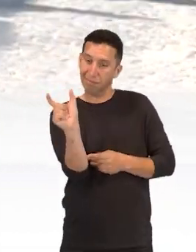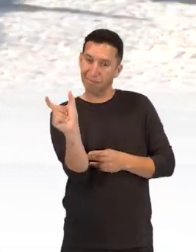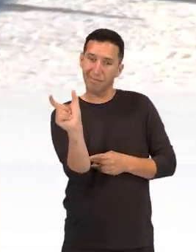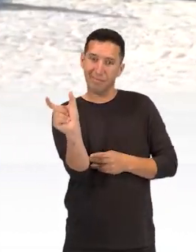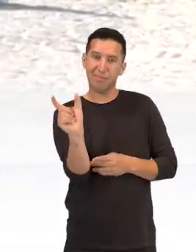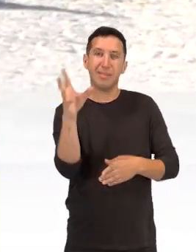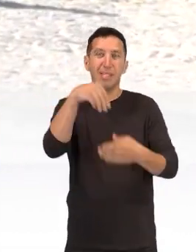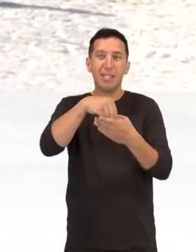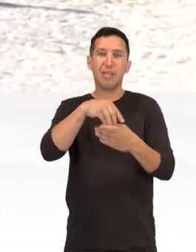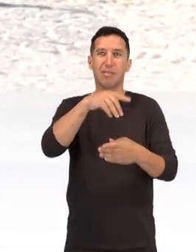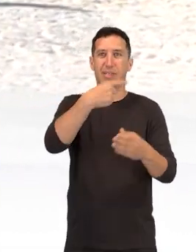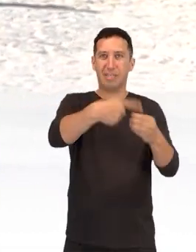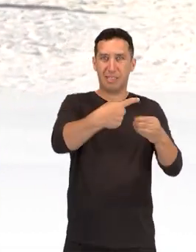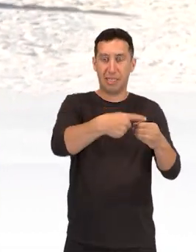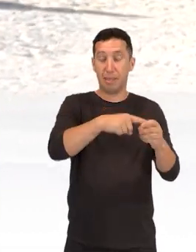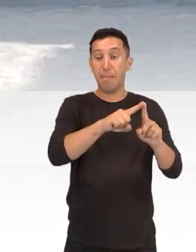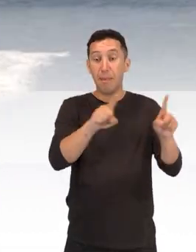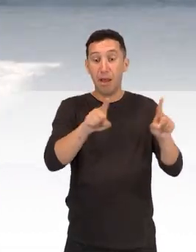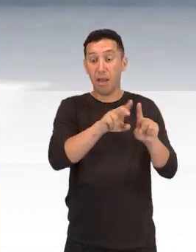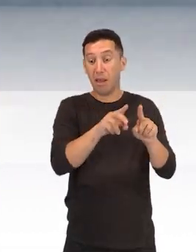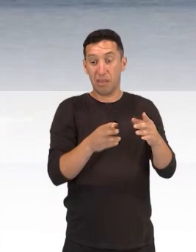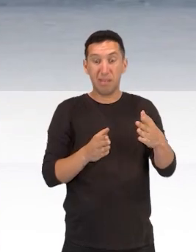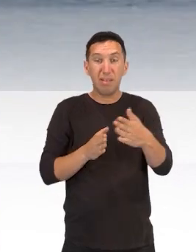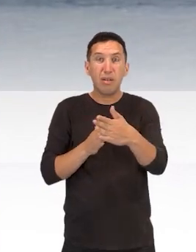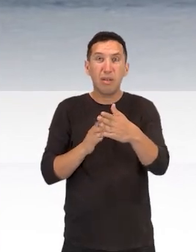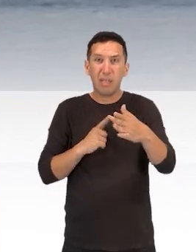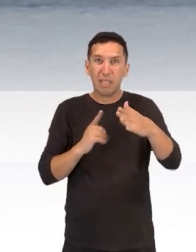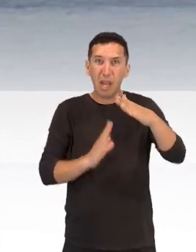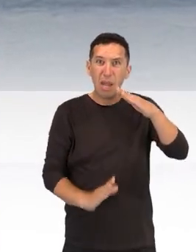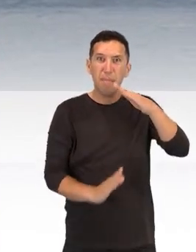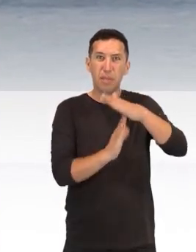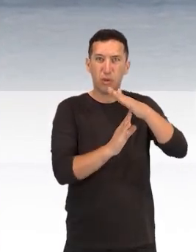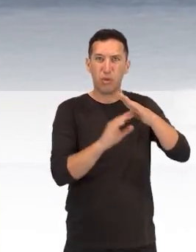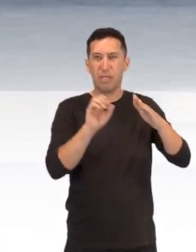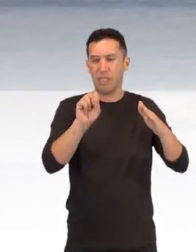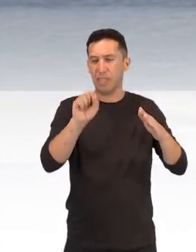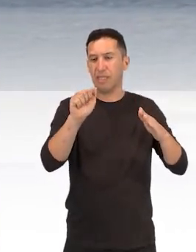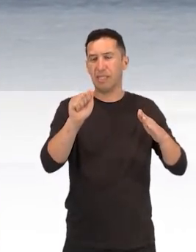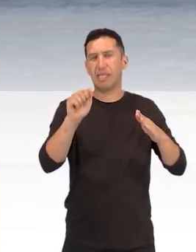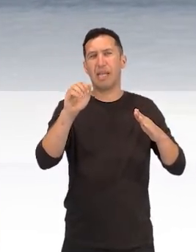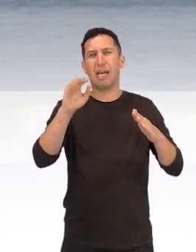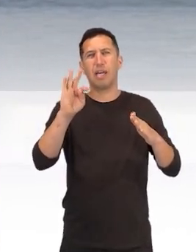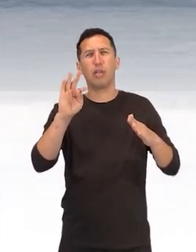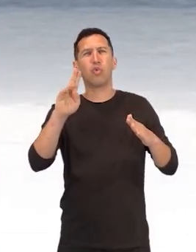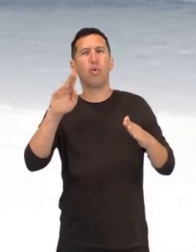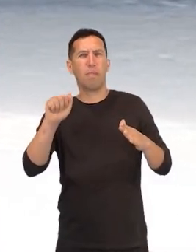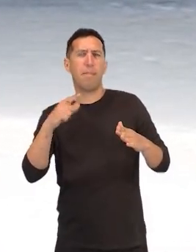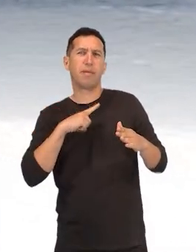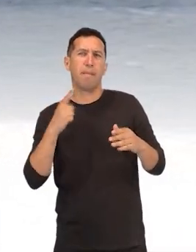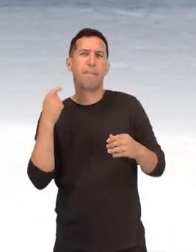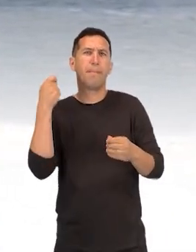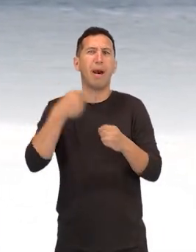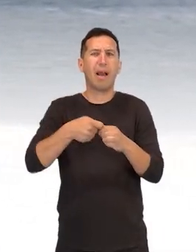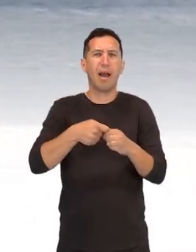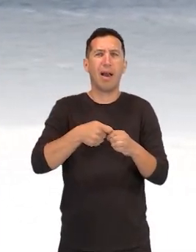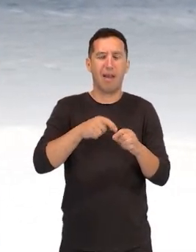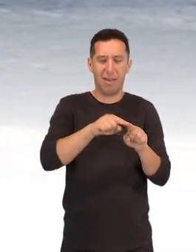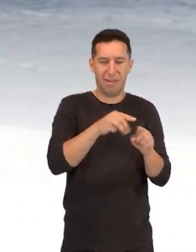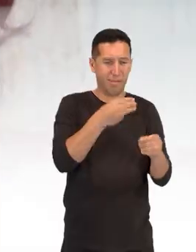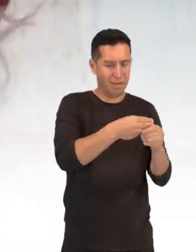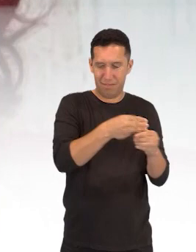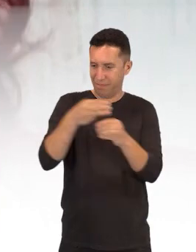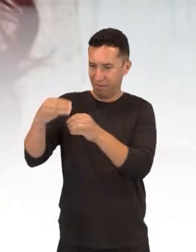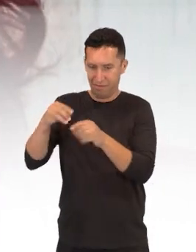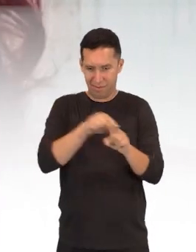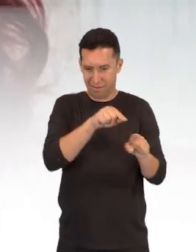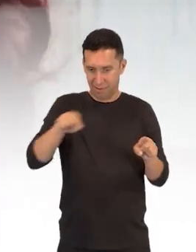a passagem de ônibus dentro da cidade. Mas quando chegam ao limite com Satuba, precisam pagar pelo transporte intermunicipal.